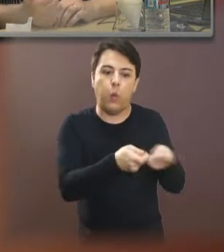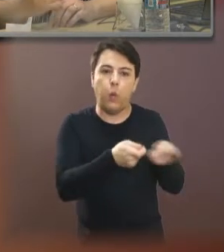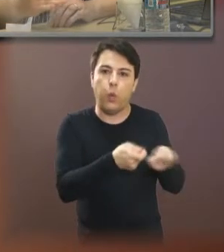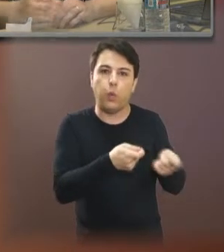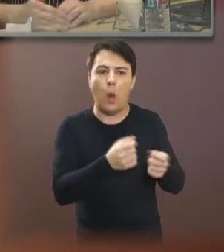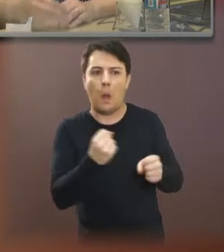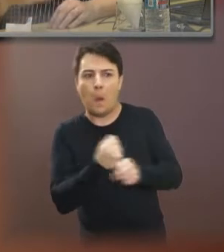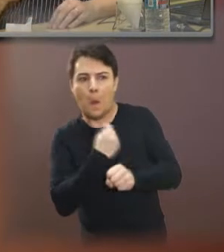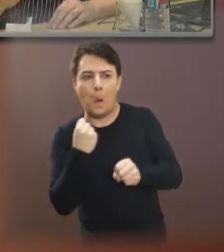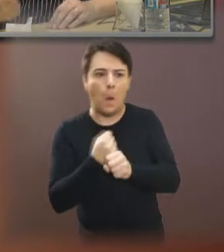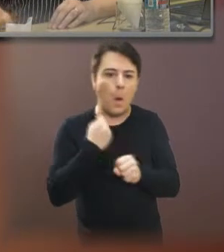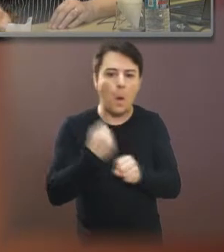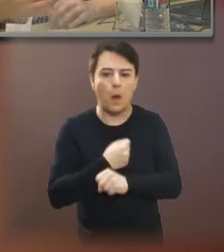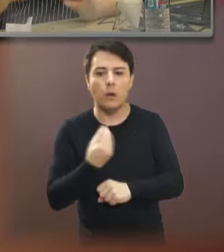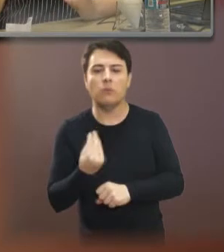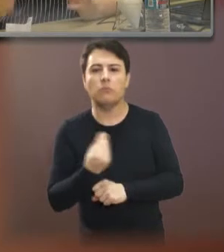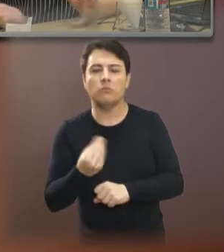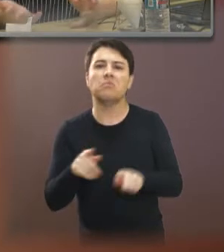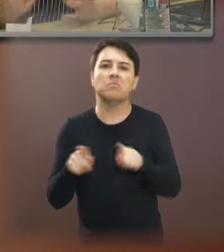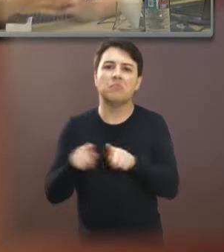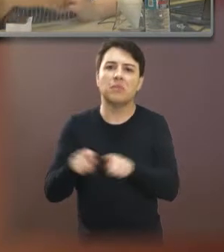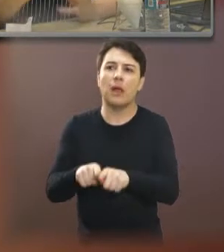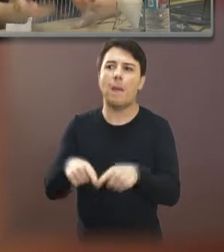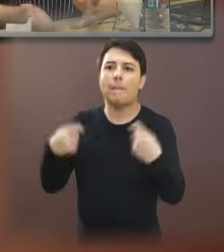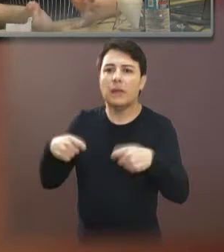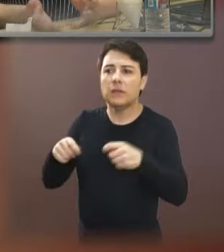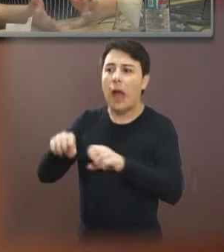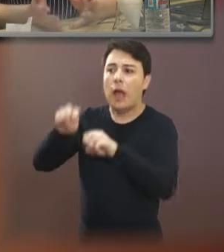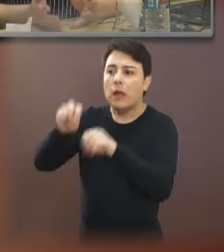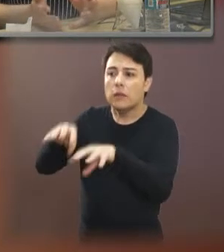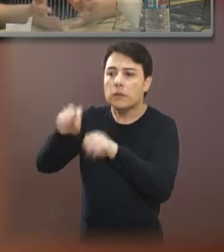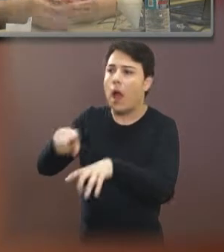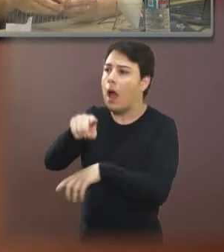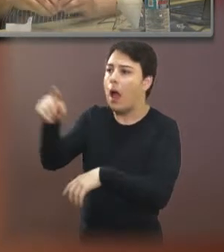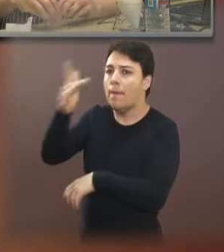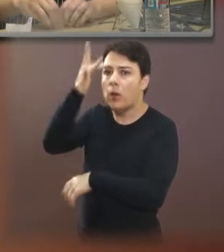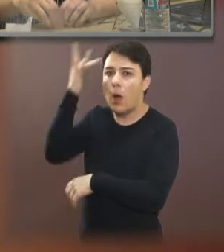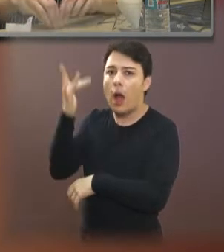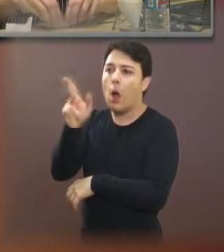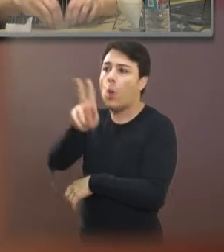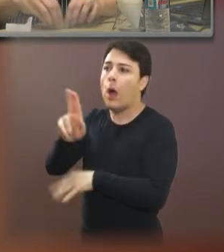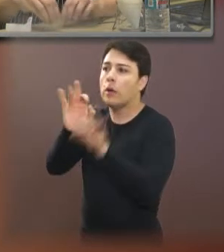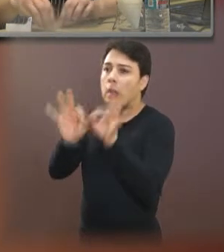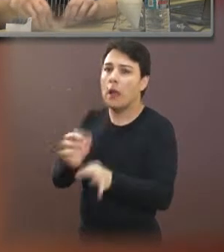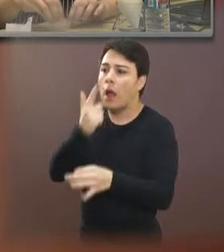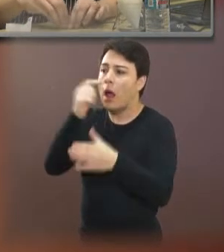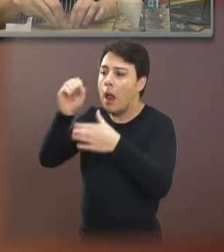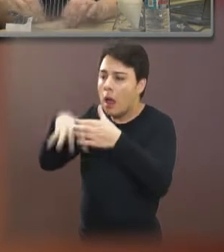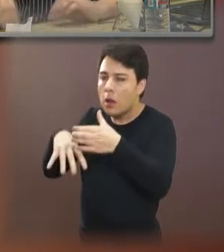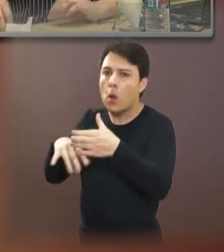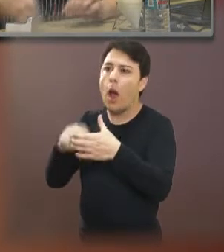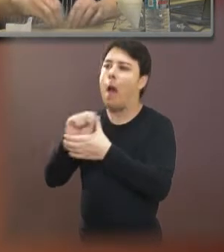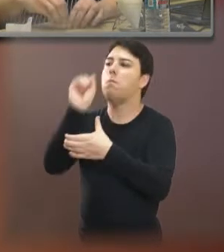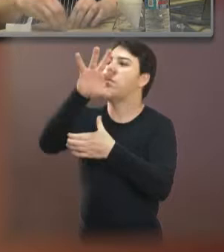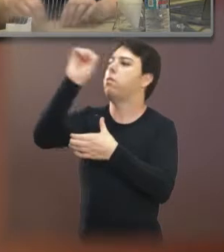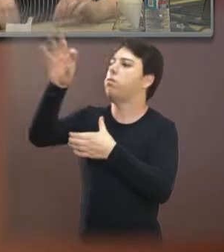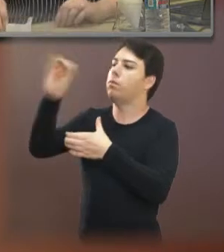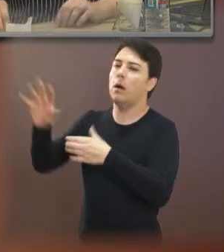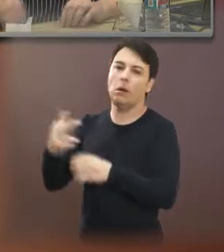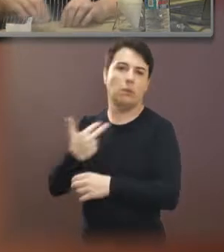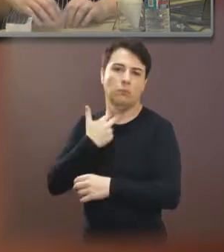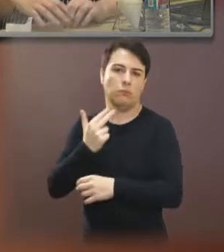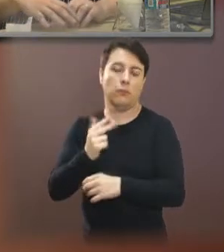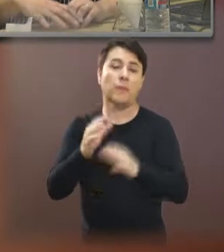ou não e uma educação ambiental de quem mora nessa região. Existe diferença de um bairro